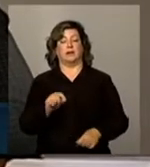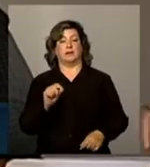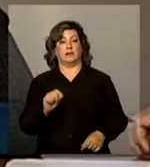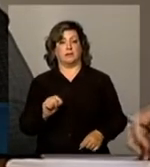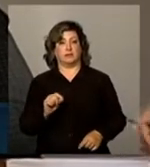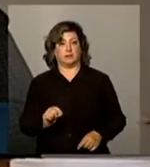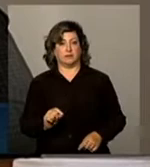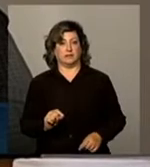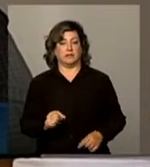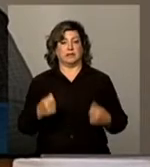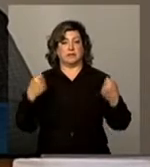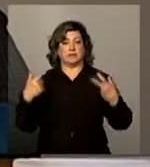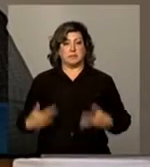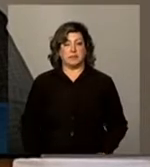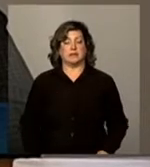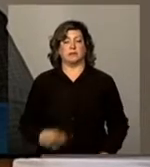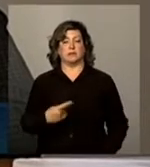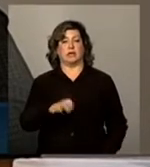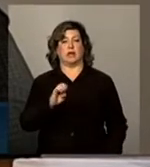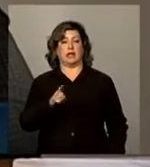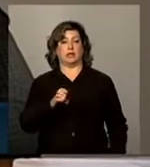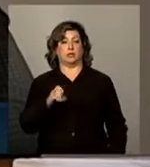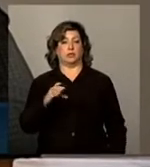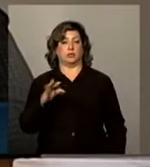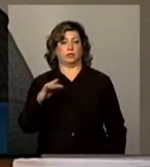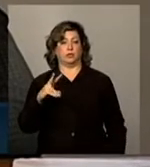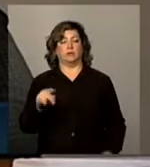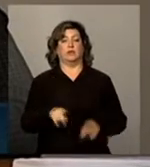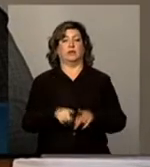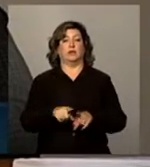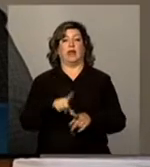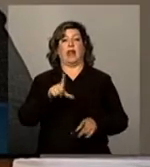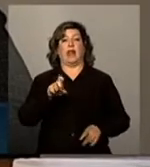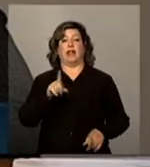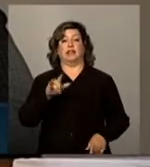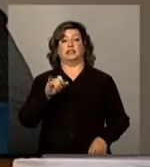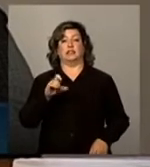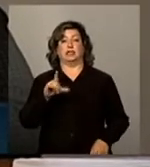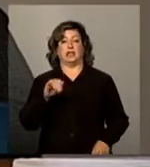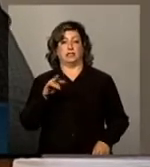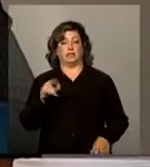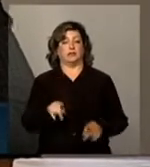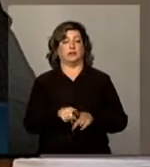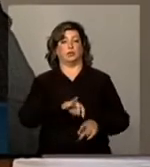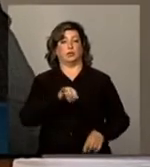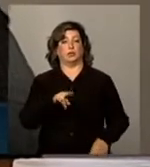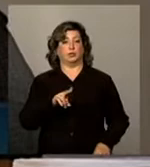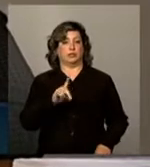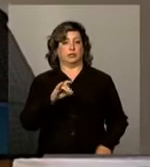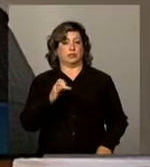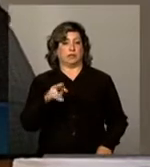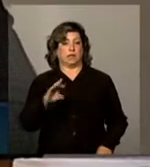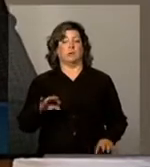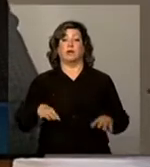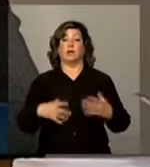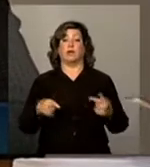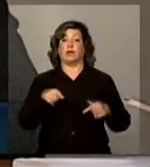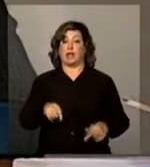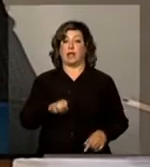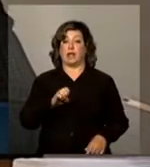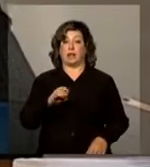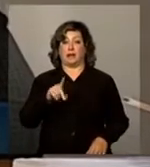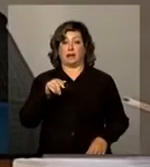discricionárias do Executivo, do Legislativo e do Judiciário. Por essa razão, então, as emendas individuais que estão